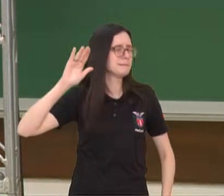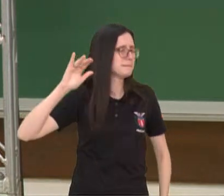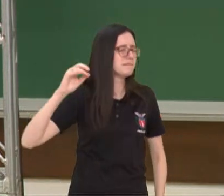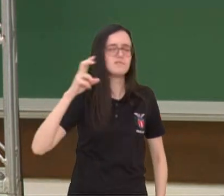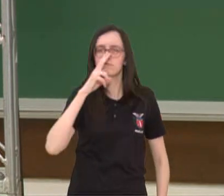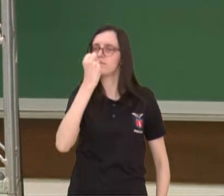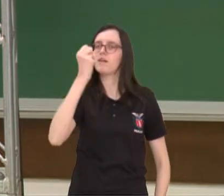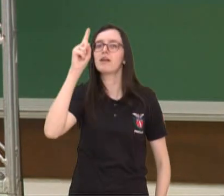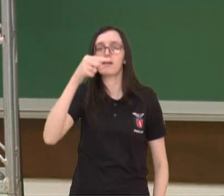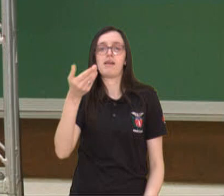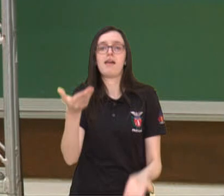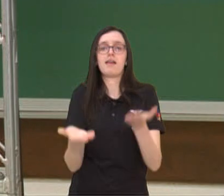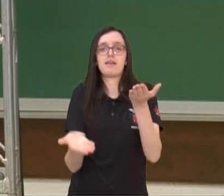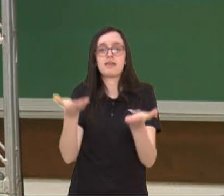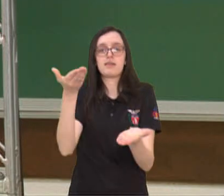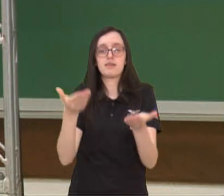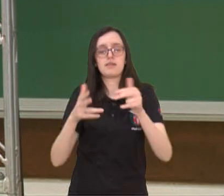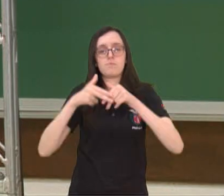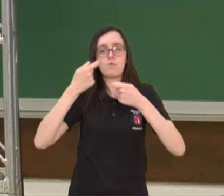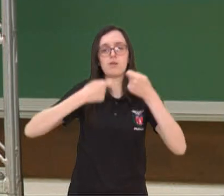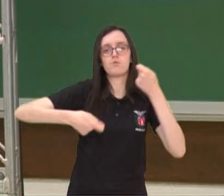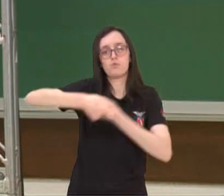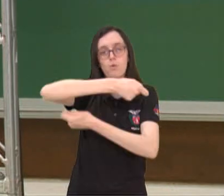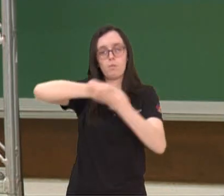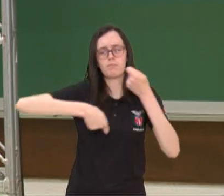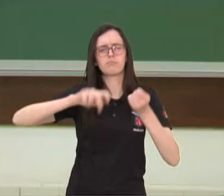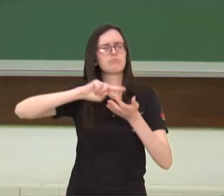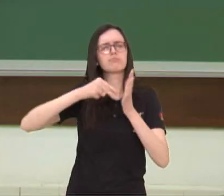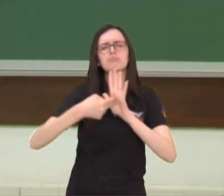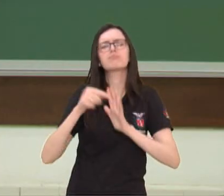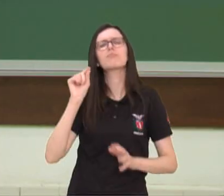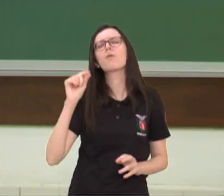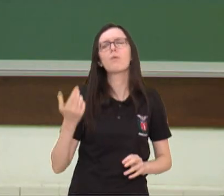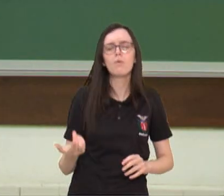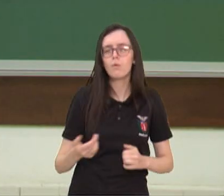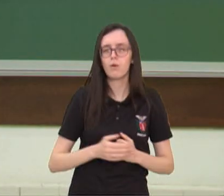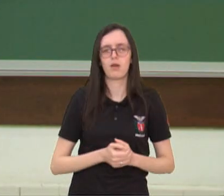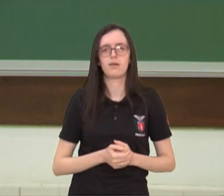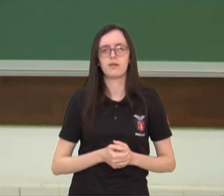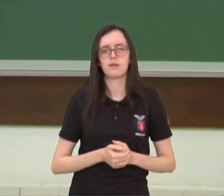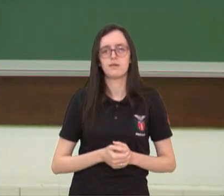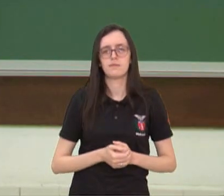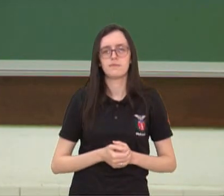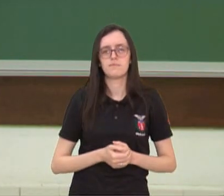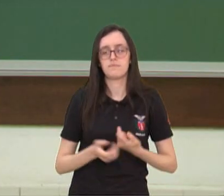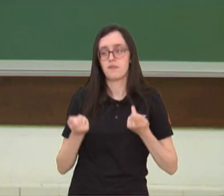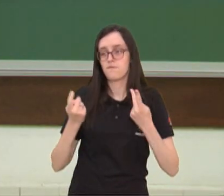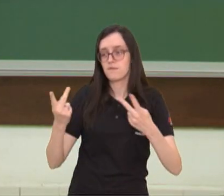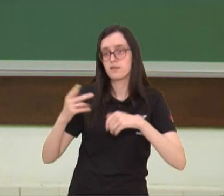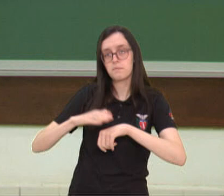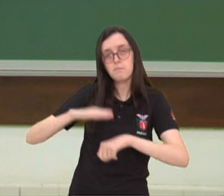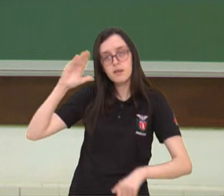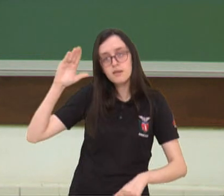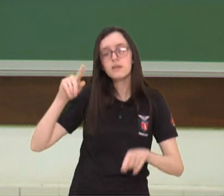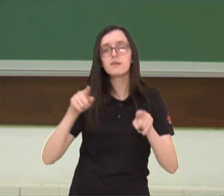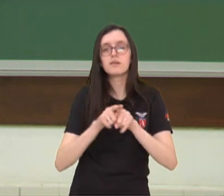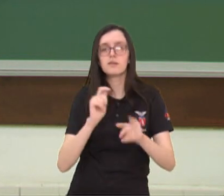questão do equilíbrio na balança comercial, ou seja, vende-se mais